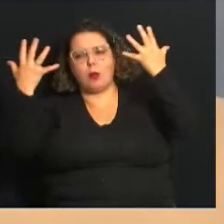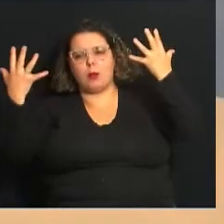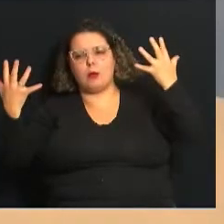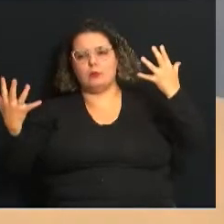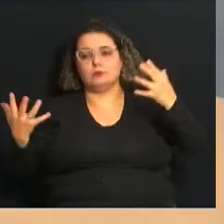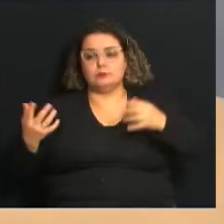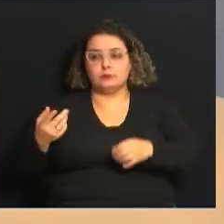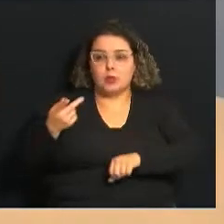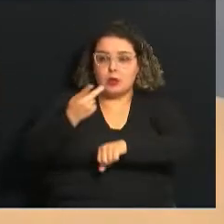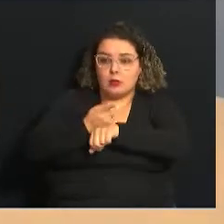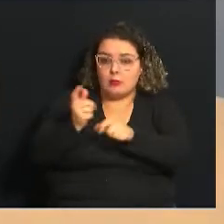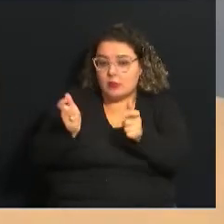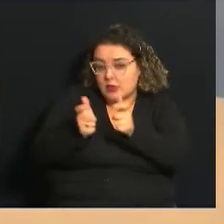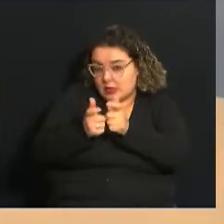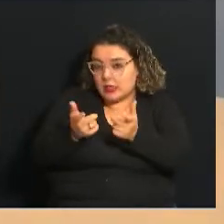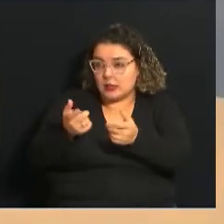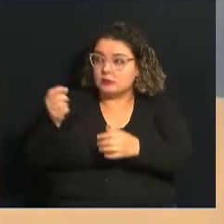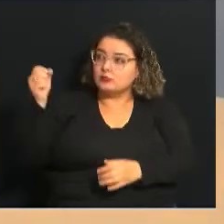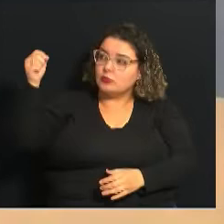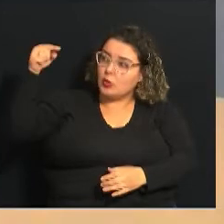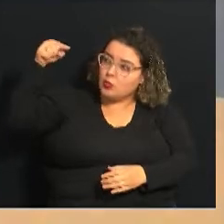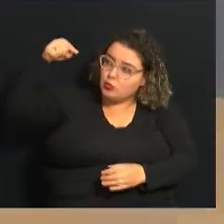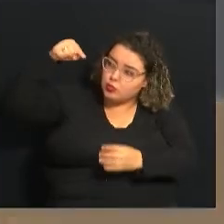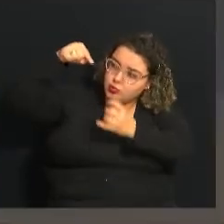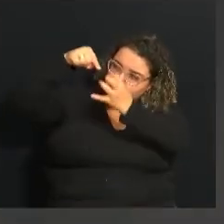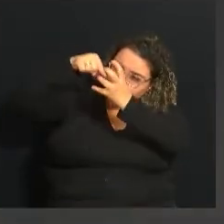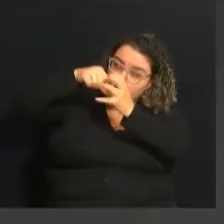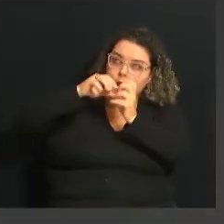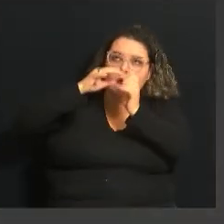e a atmosfera, produz um brilho, uma